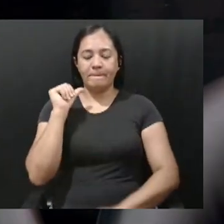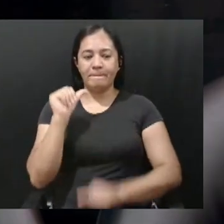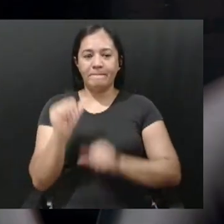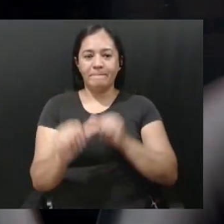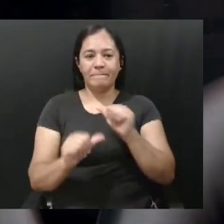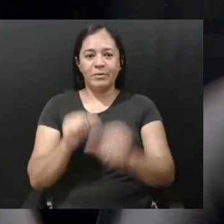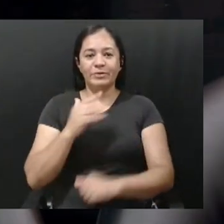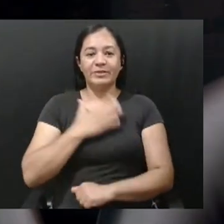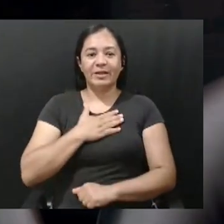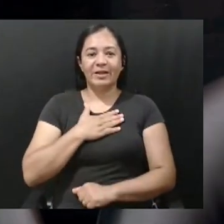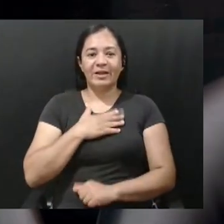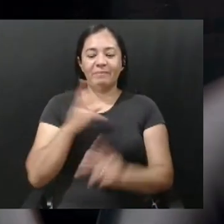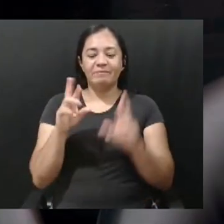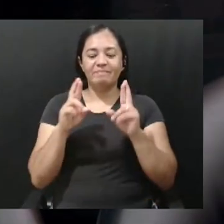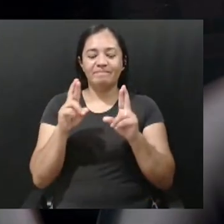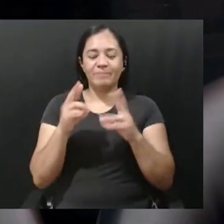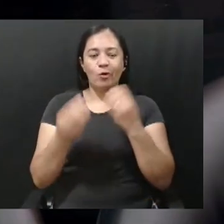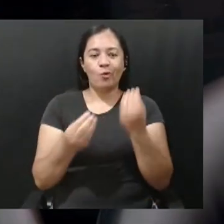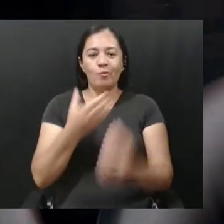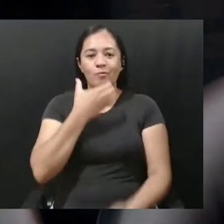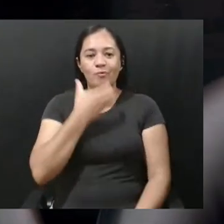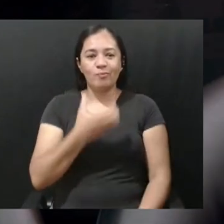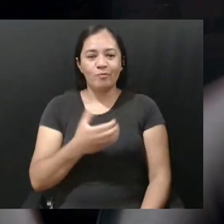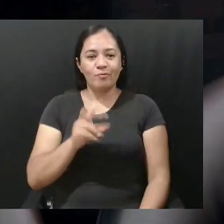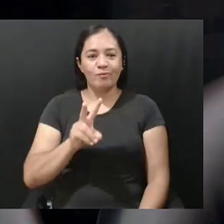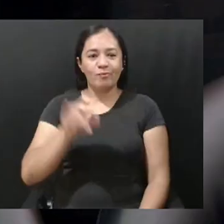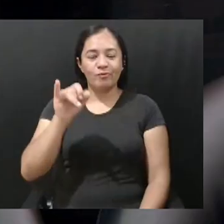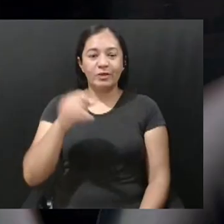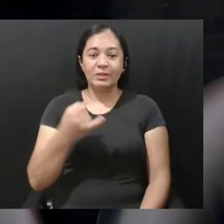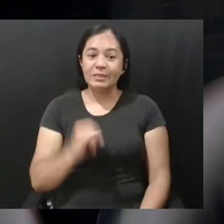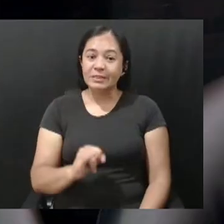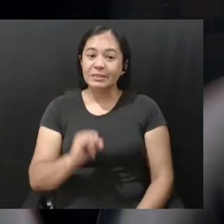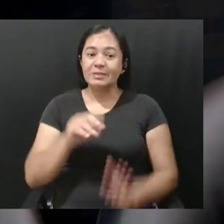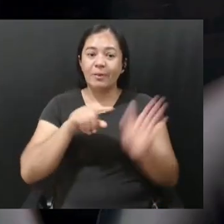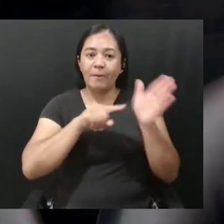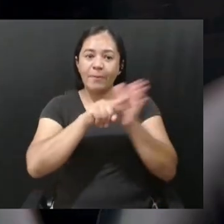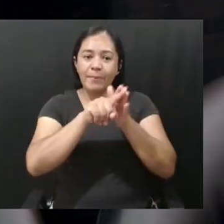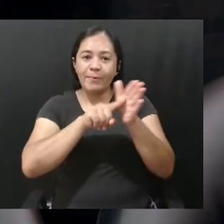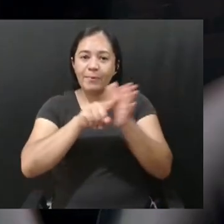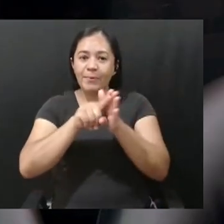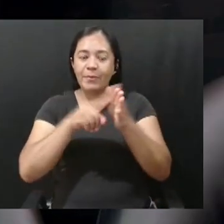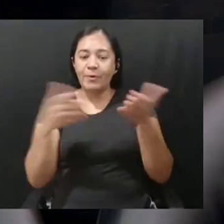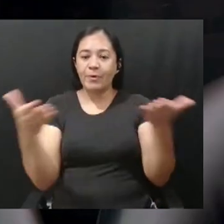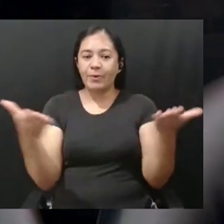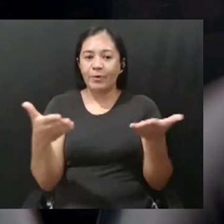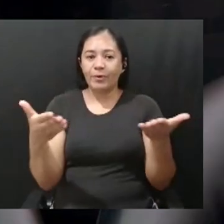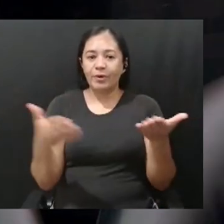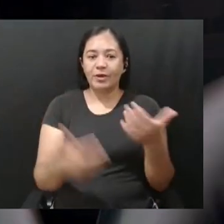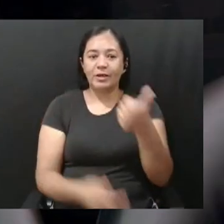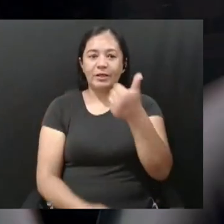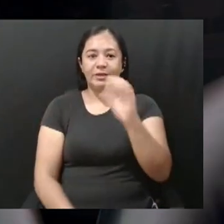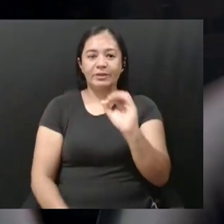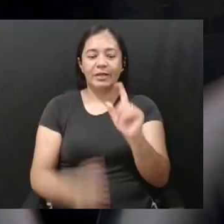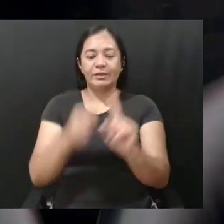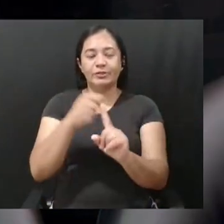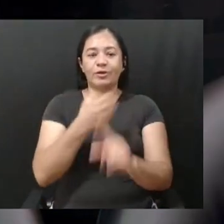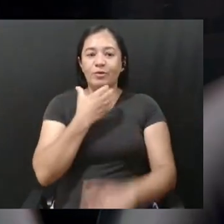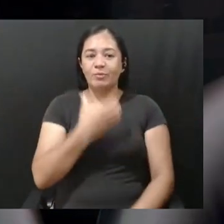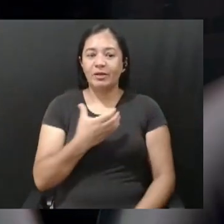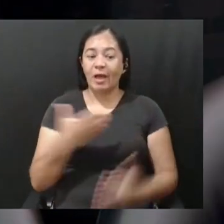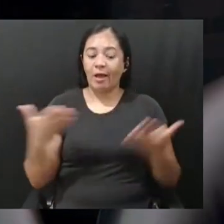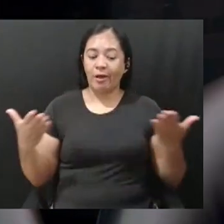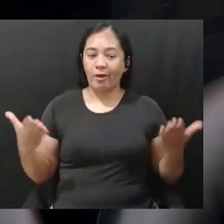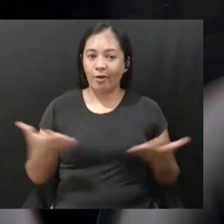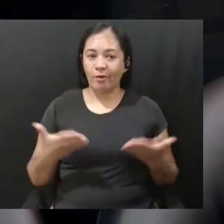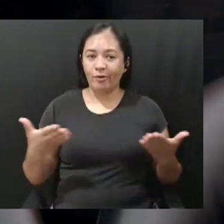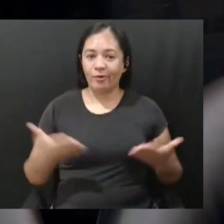Porque se eu tô pesquisando isso, né? A gente tá agora 10 de dezembro, né? Eu tô pesquisando isso agora, né? Falta aí 15 dias, né? 14